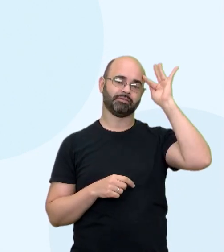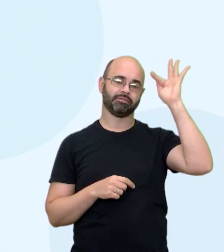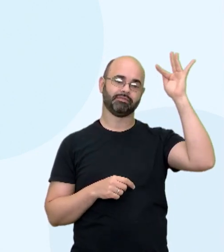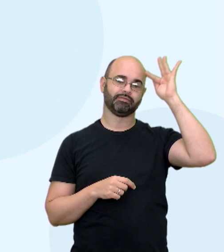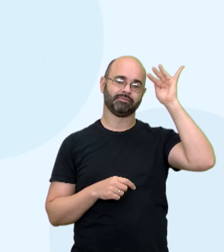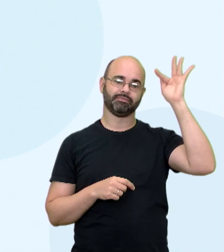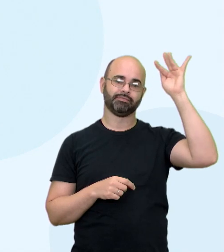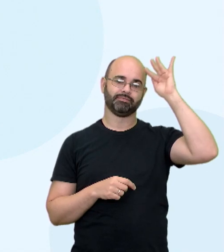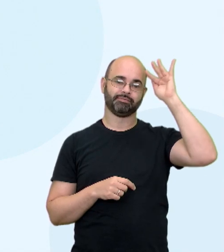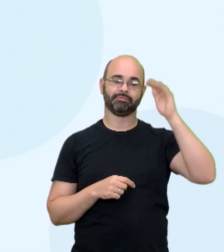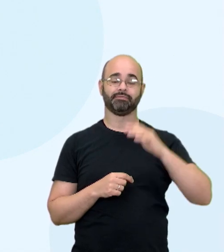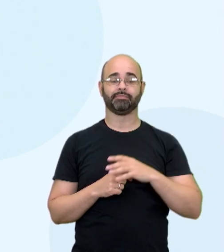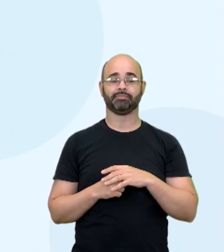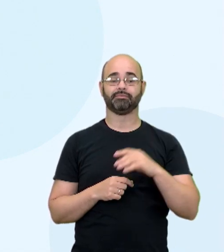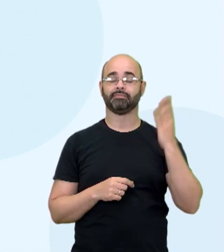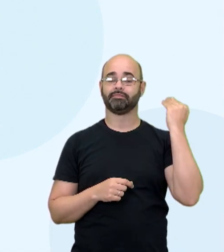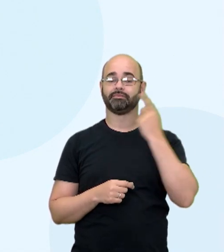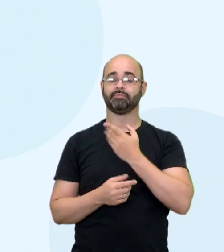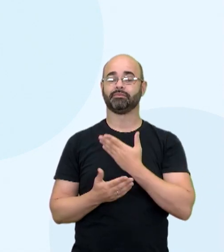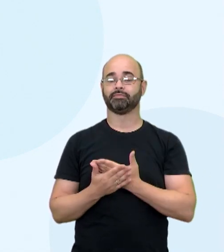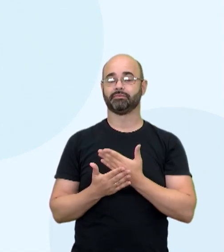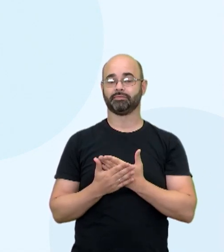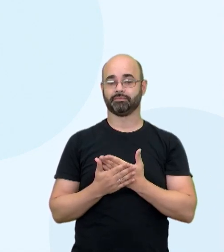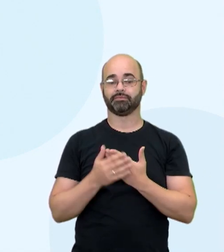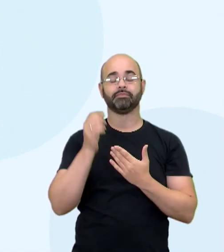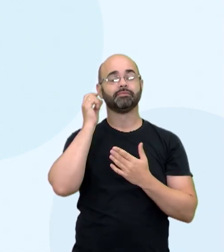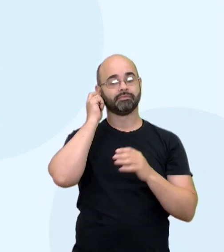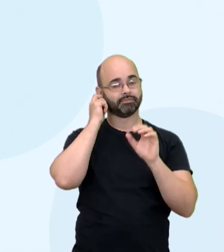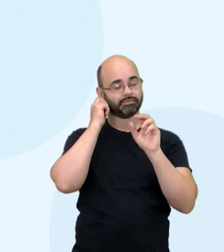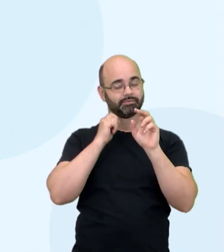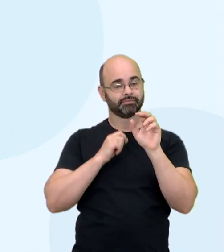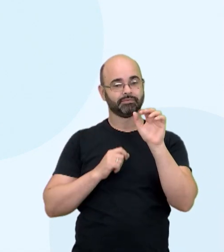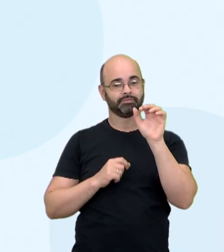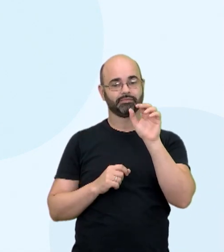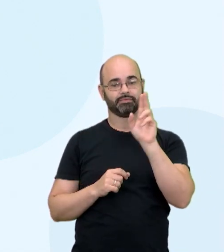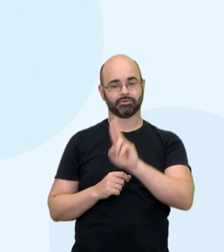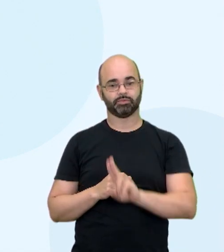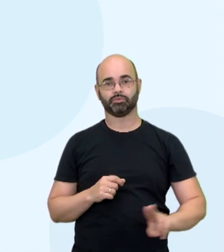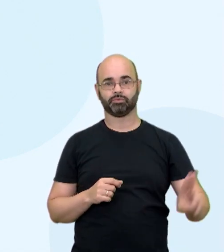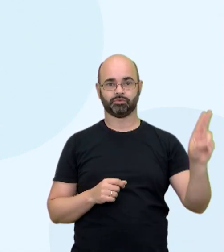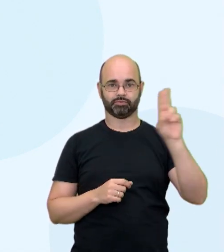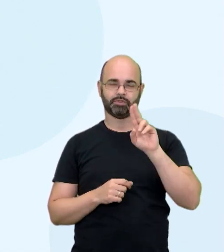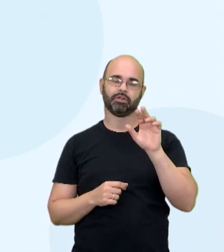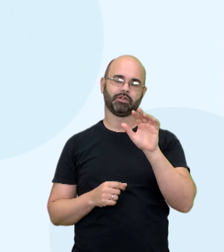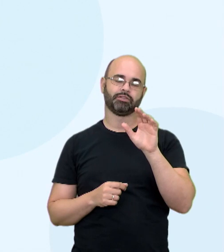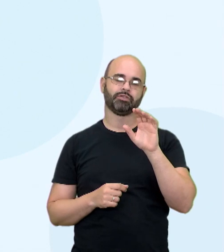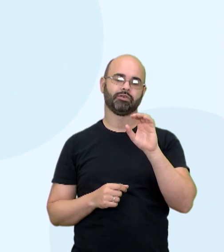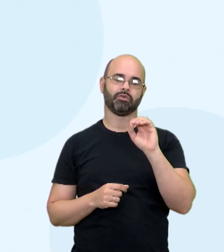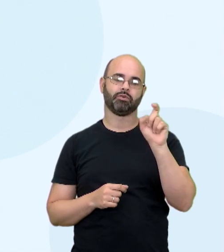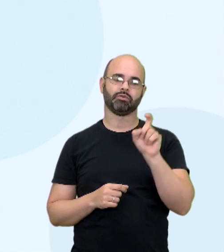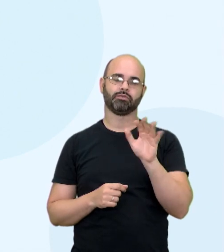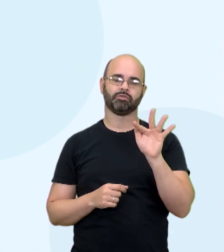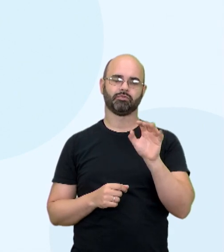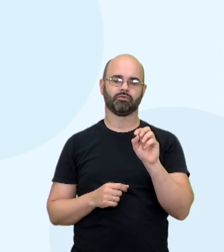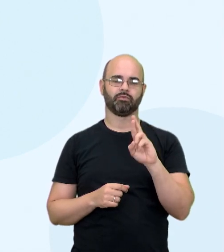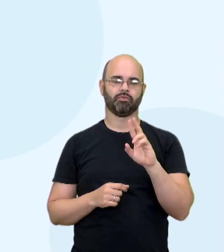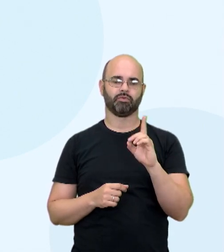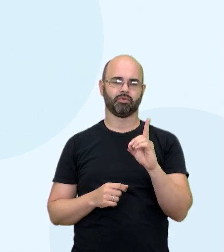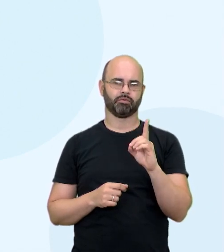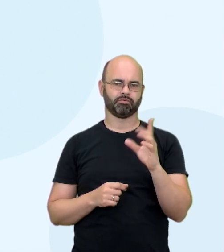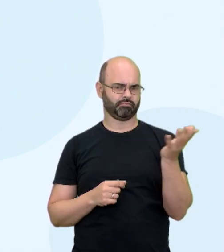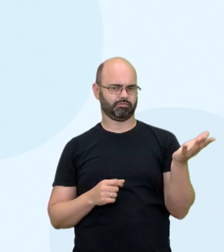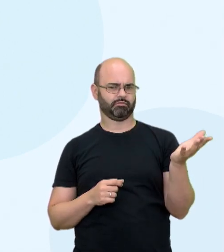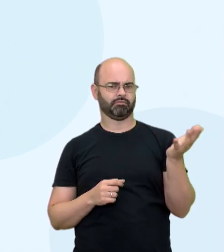que é o seguinte: ele estudou na Universidade de Oxford. E aí vocês vão me dizer, o que, professora? Quer dizer